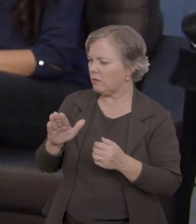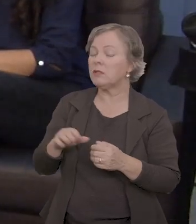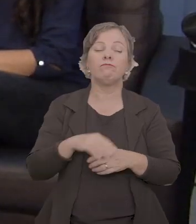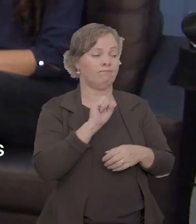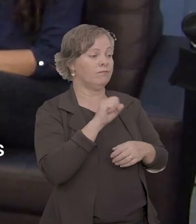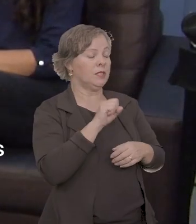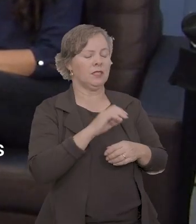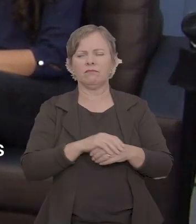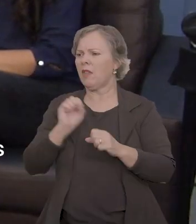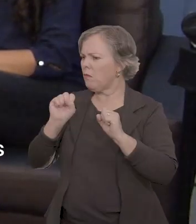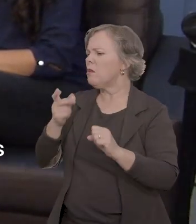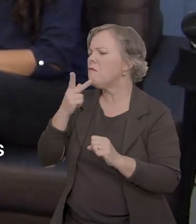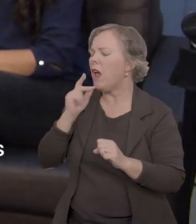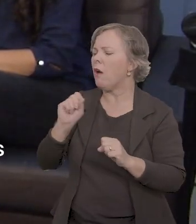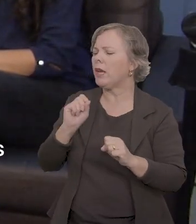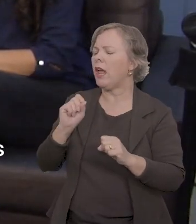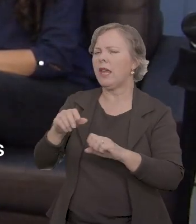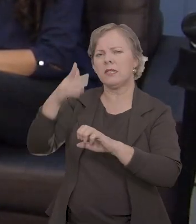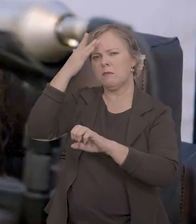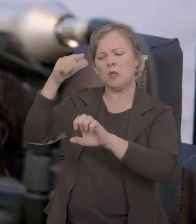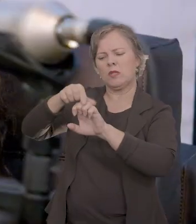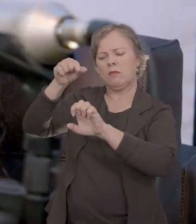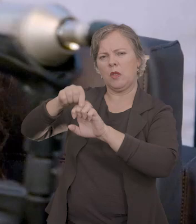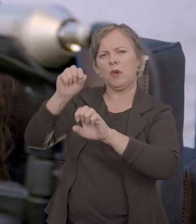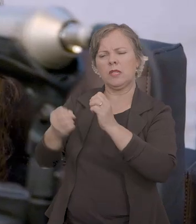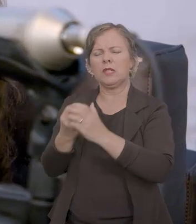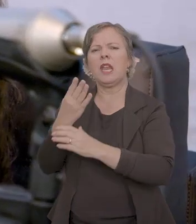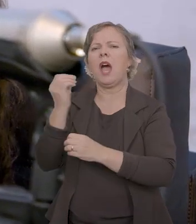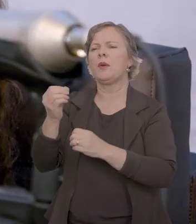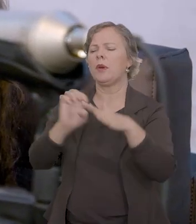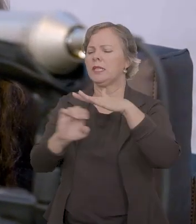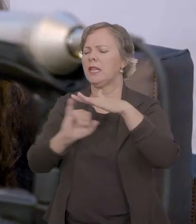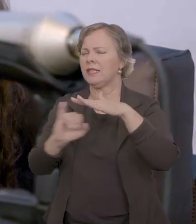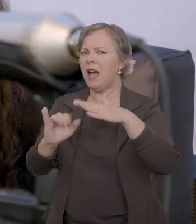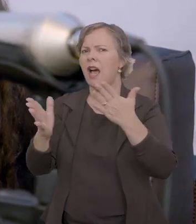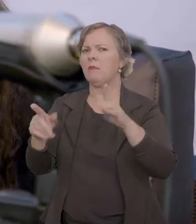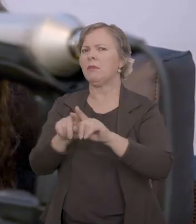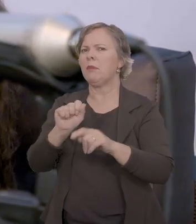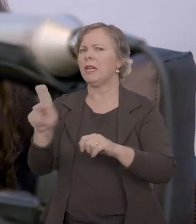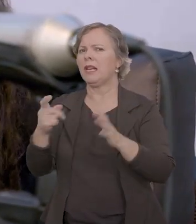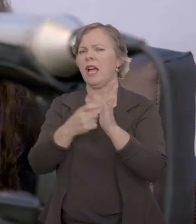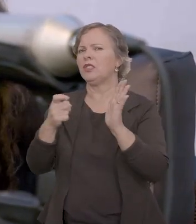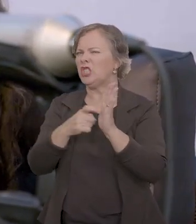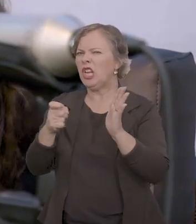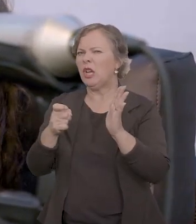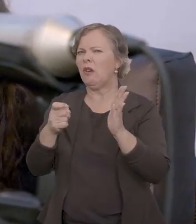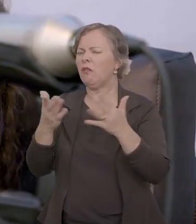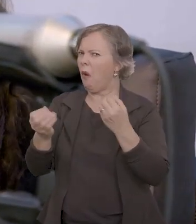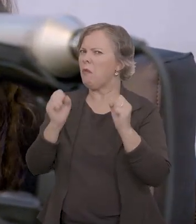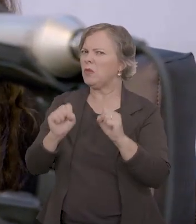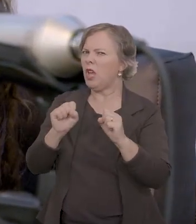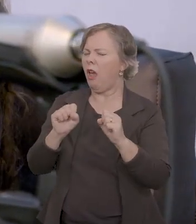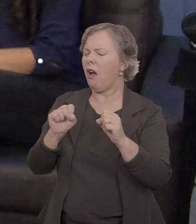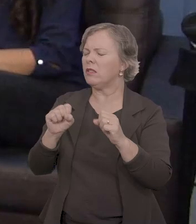Isso mesmo. A gente poderia falar que são esses empreendedores que criaram startups, esse pessoal que criam aplicativos, poderia